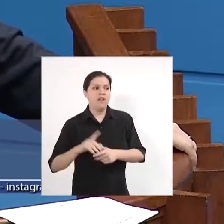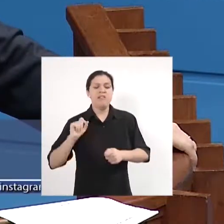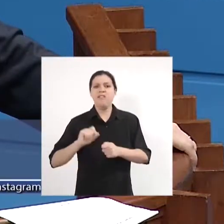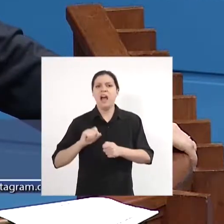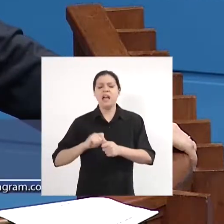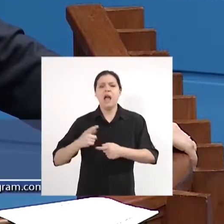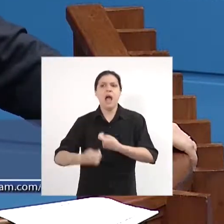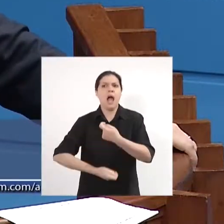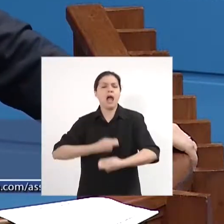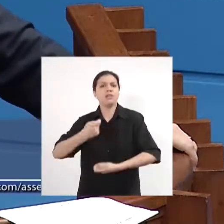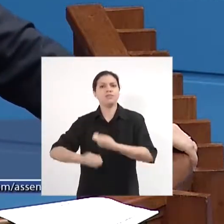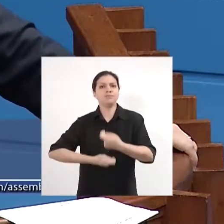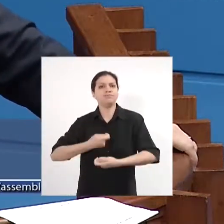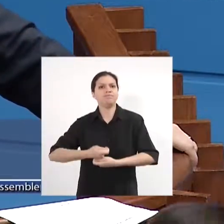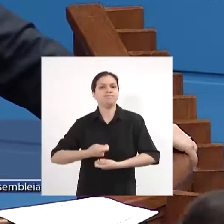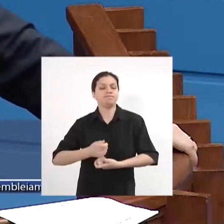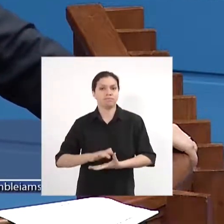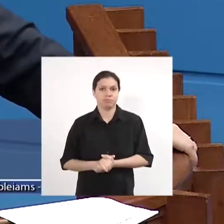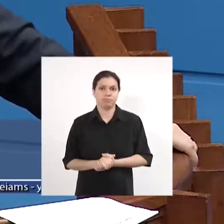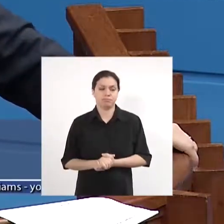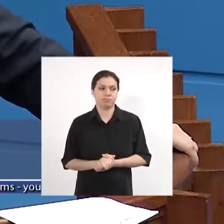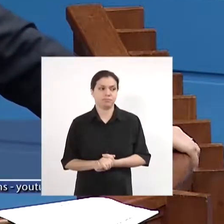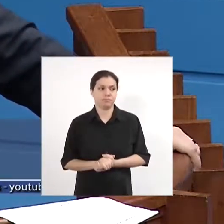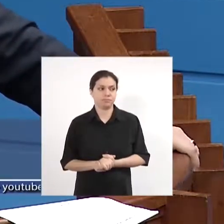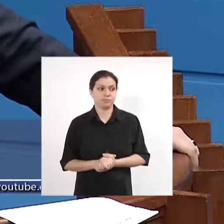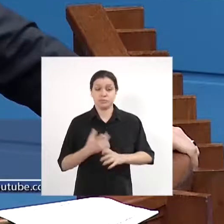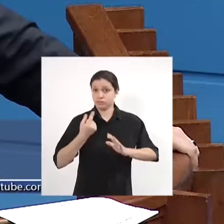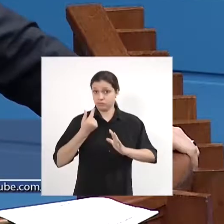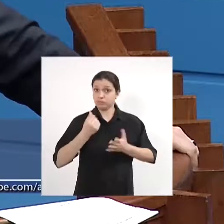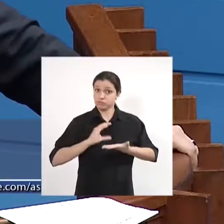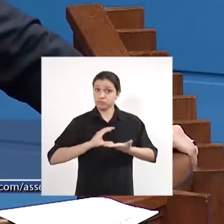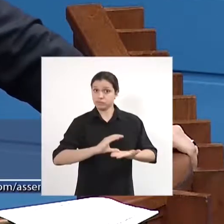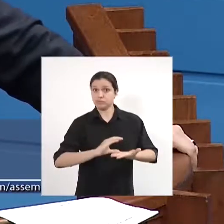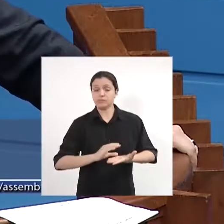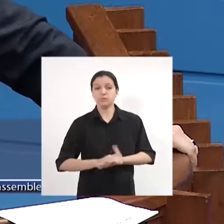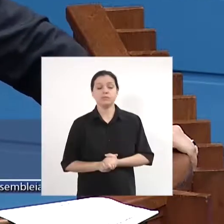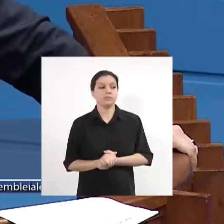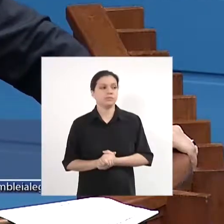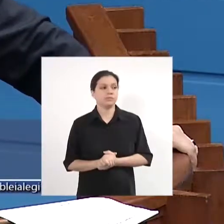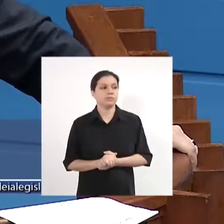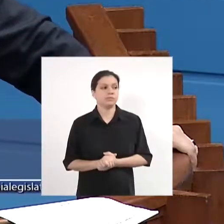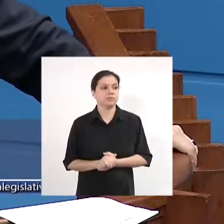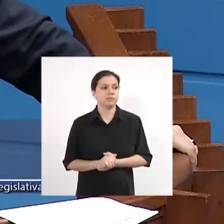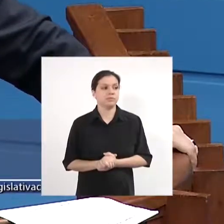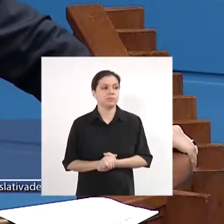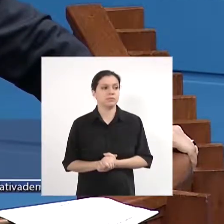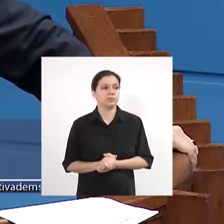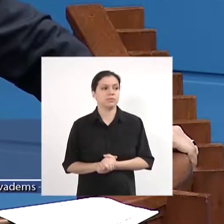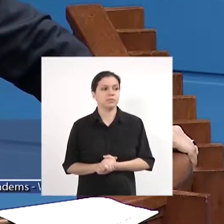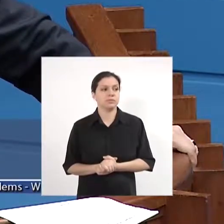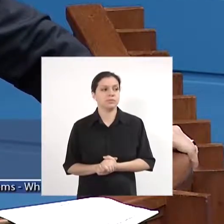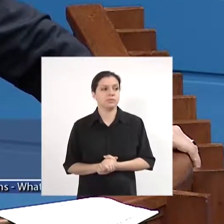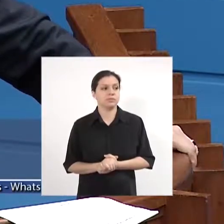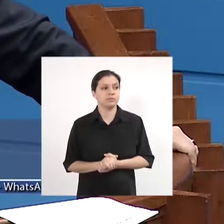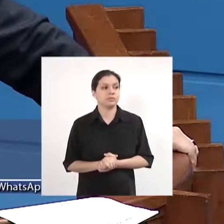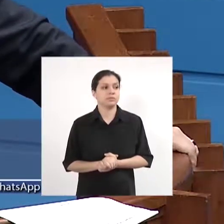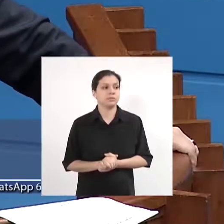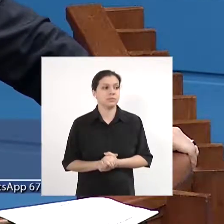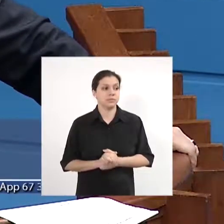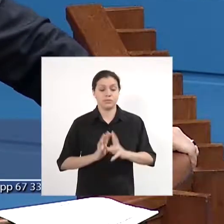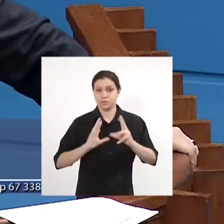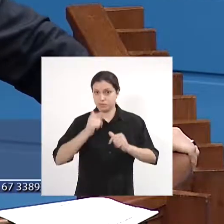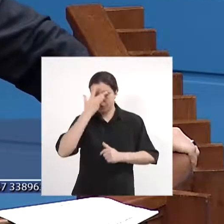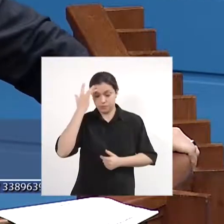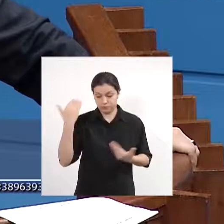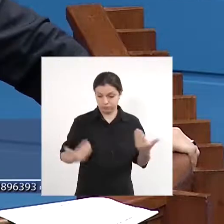a administração dos recursos, e os